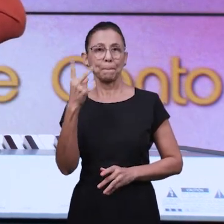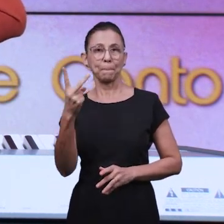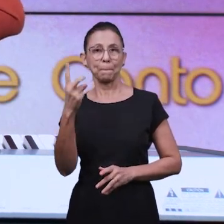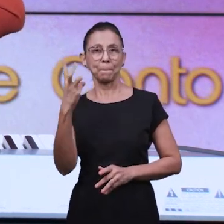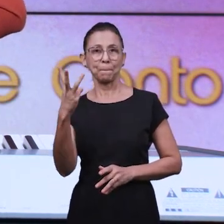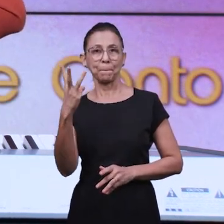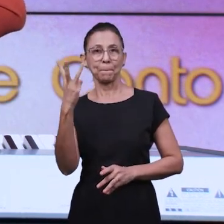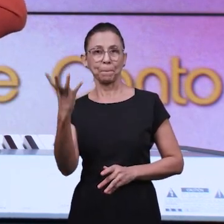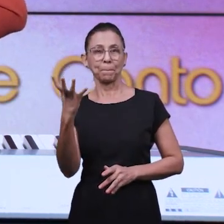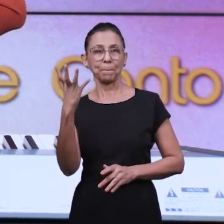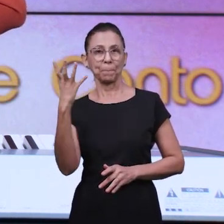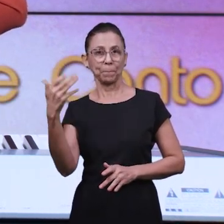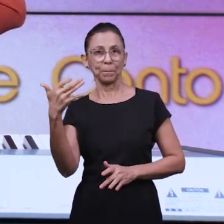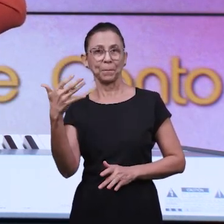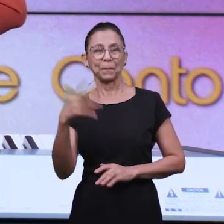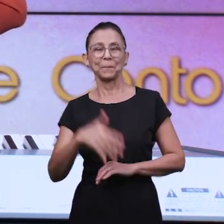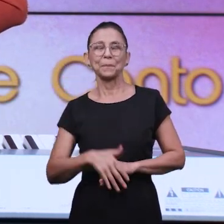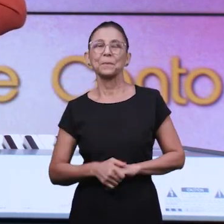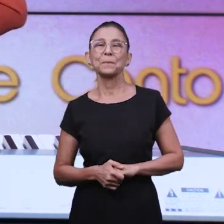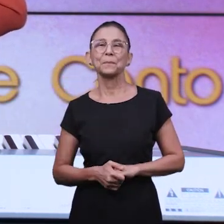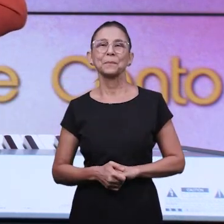Inspirou.